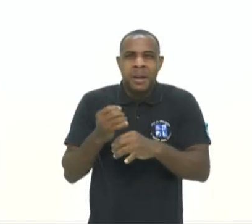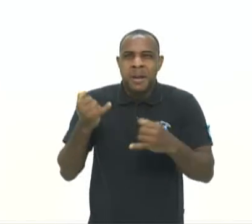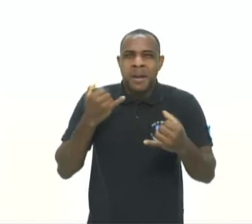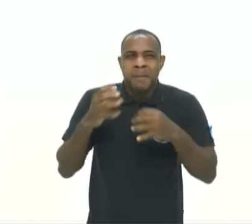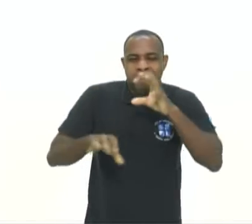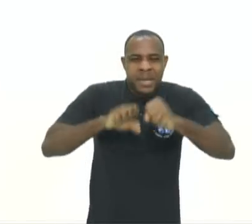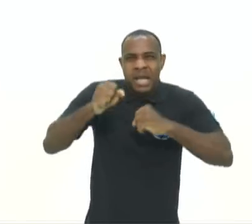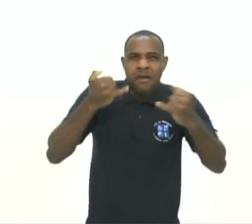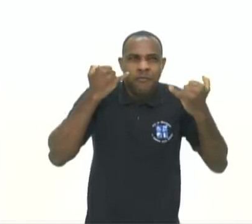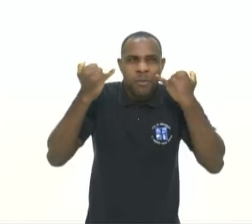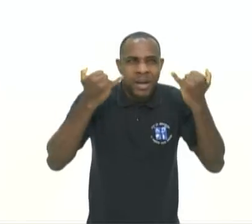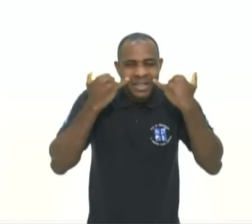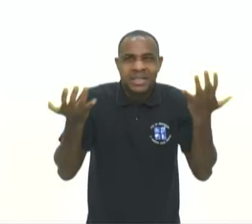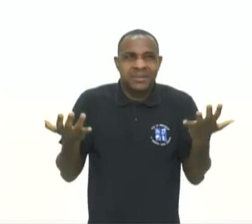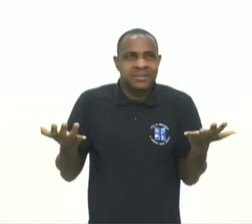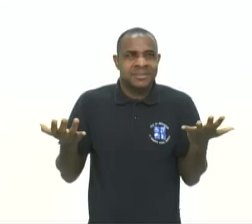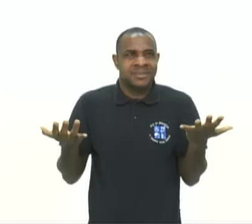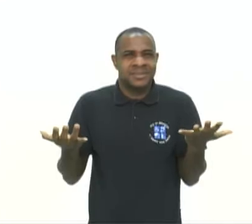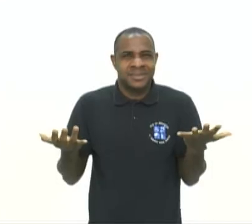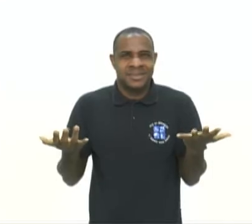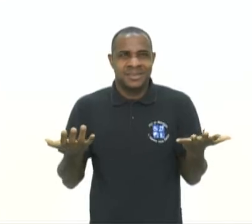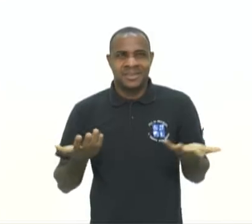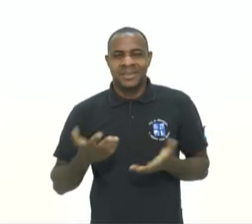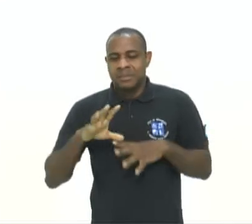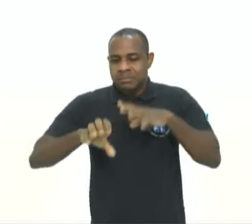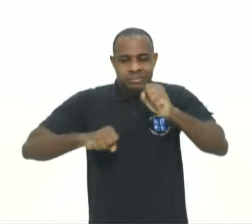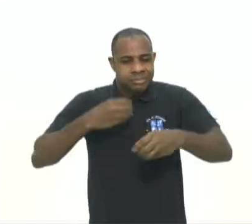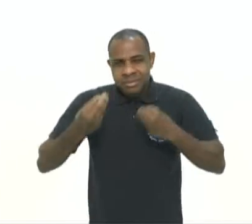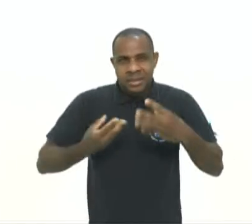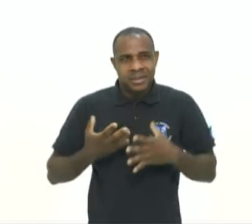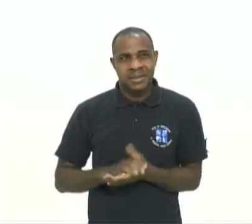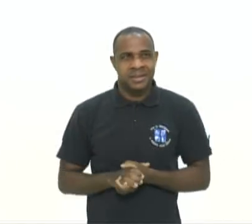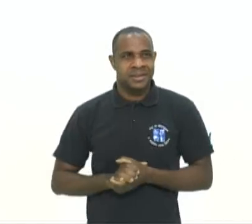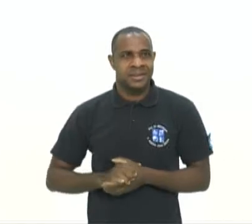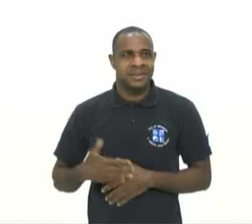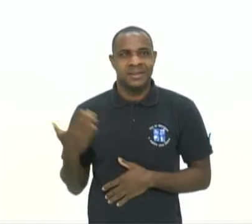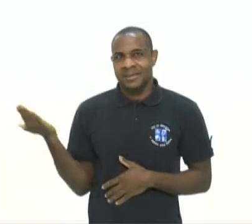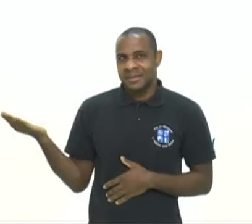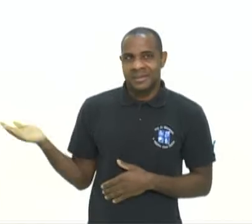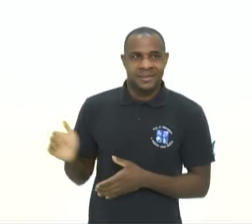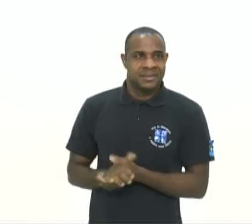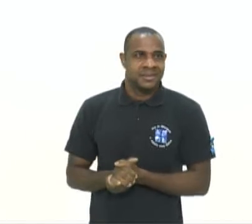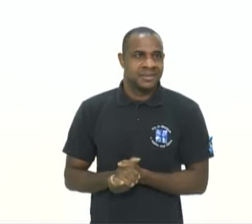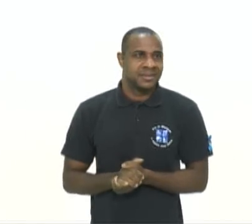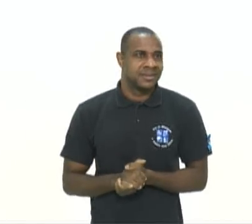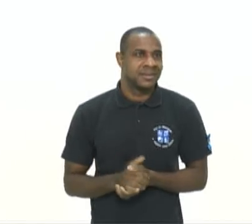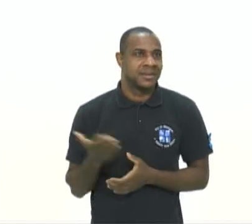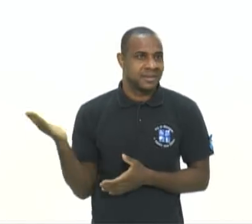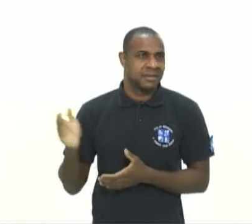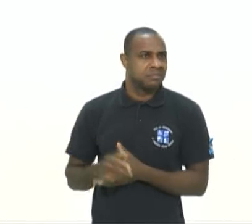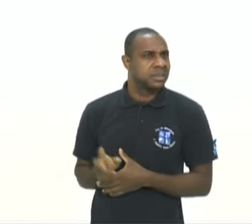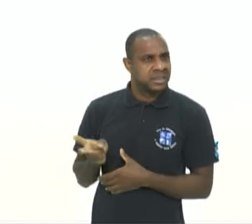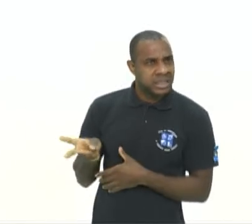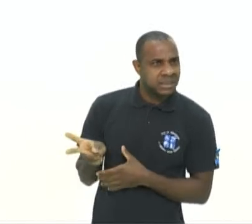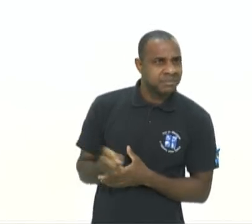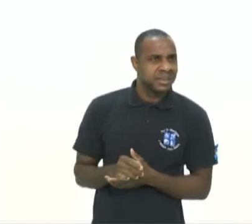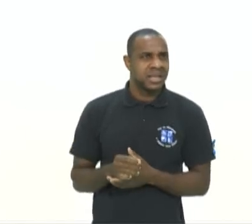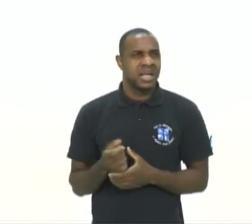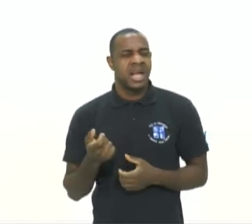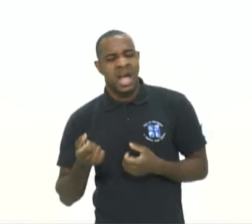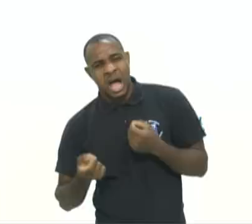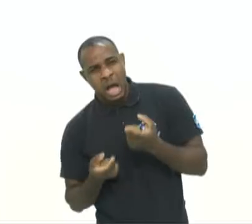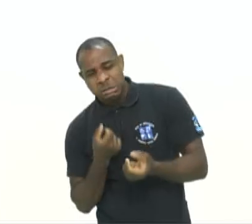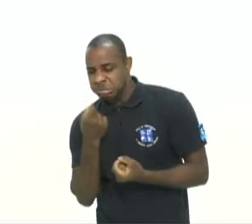do cotidiano. No caso meu ali, né? Então, lá, sempre,